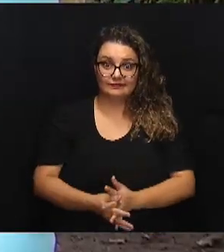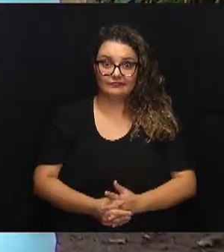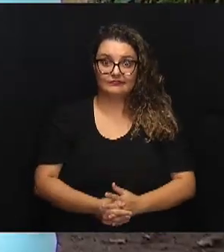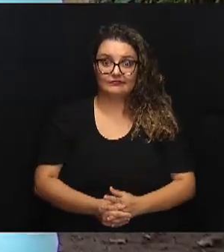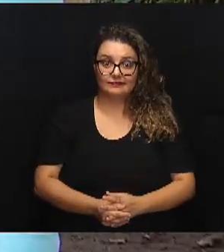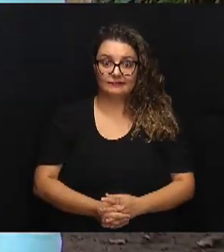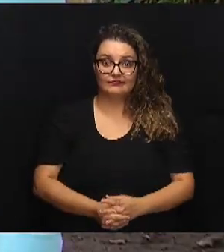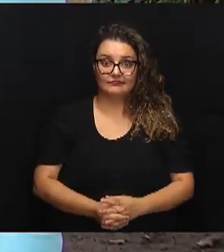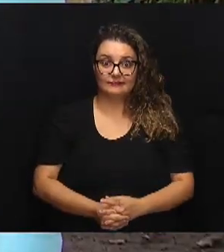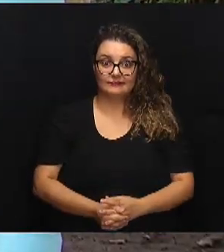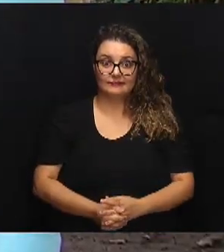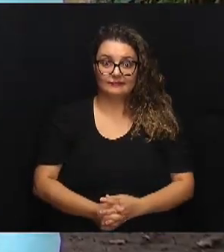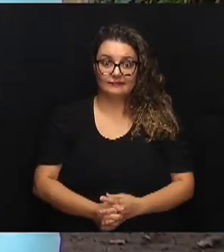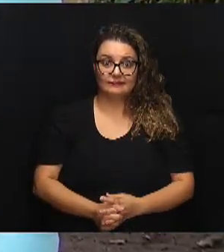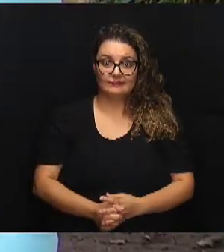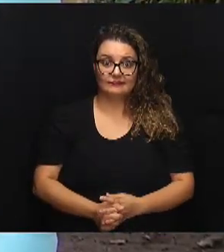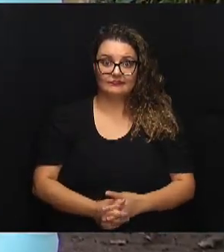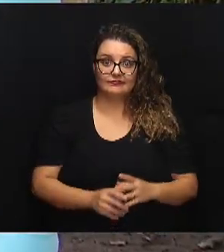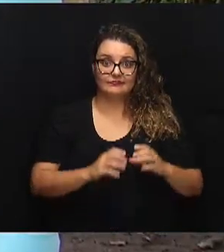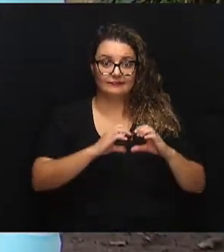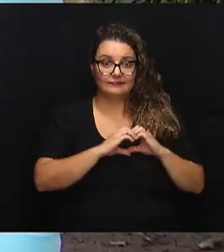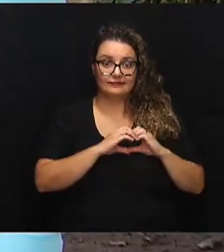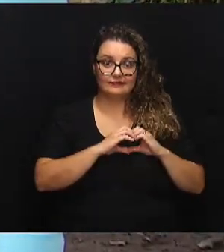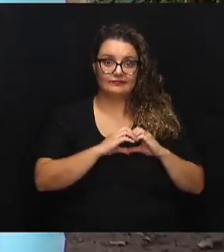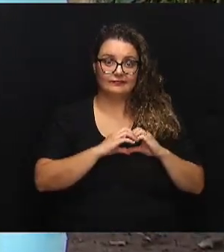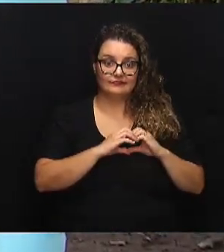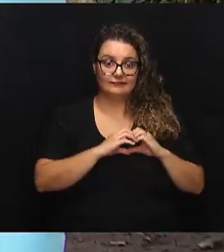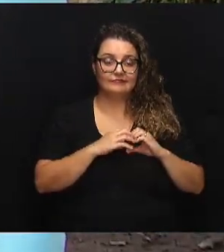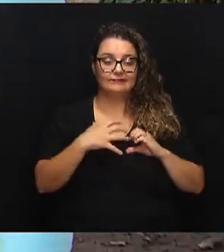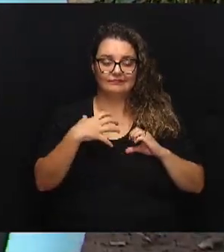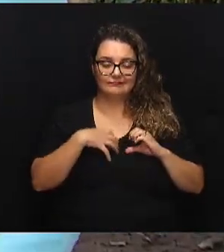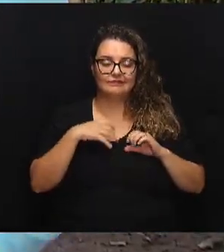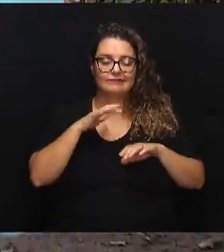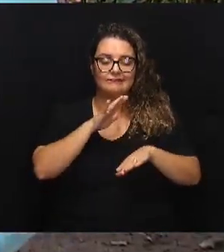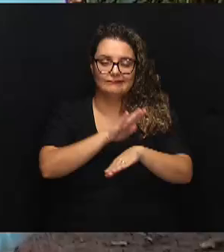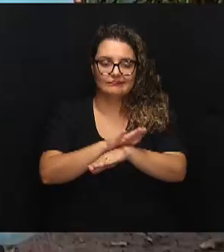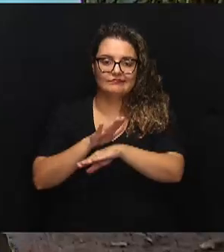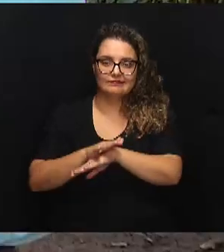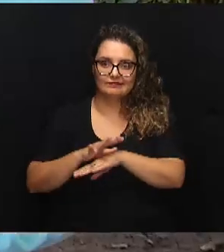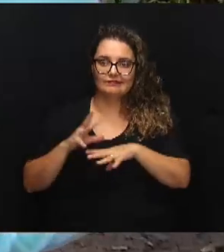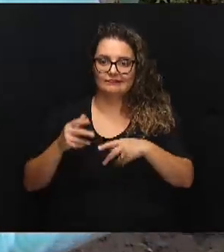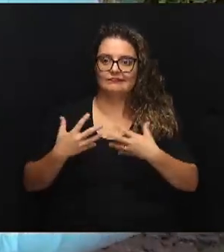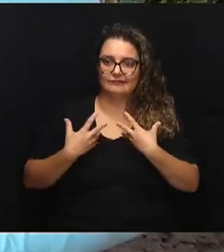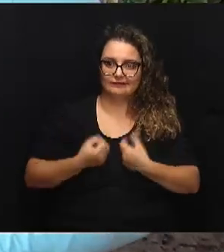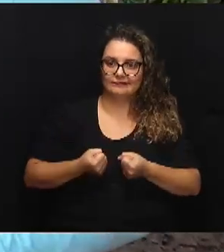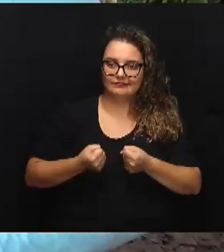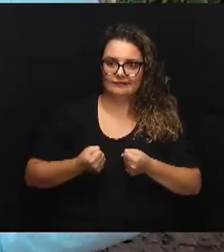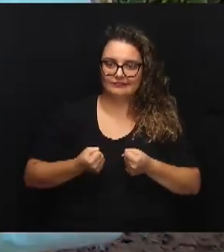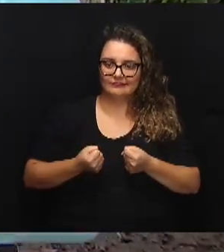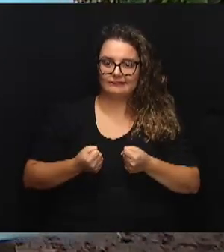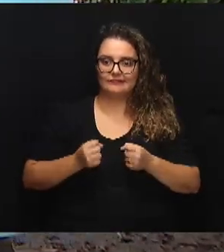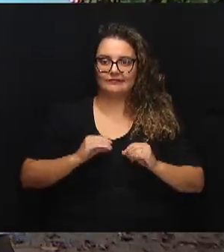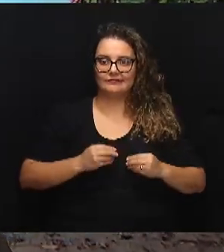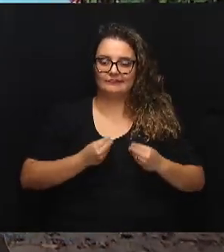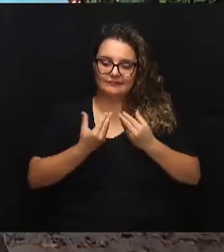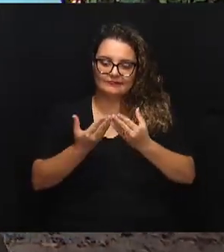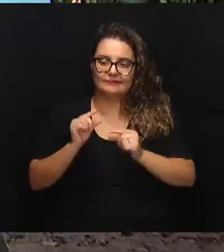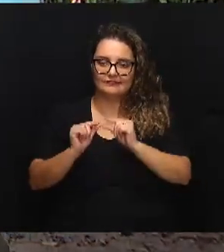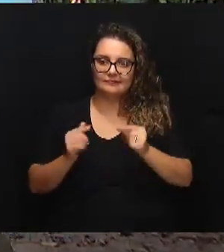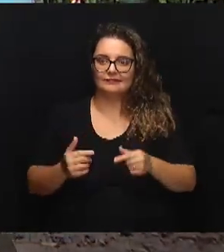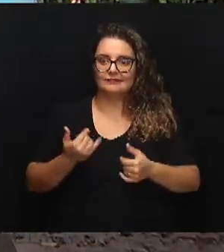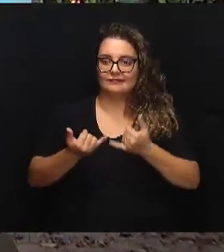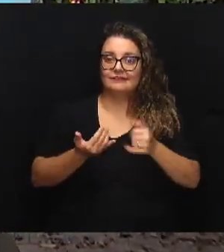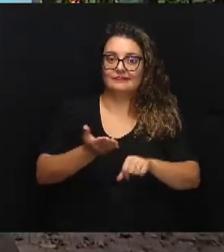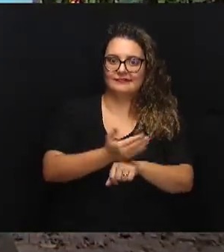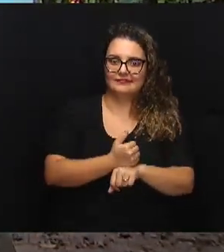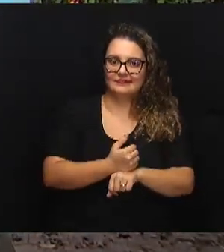e do coração só toca ajudar, só ajudar. Tudo que recebeu, devolveu um pouquinho, né? E a gente brincou mais cedo que ele